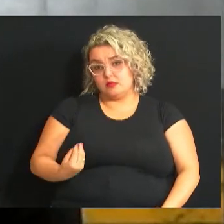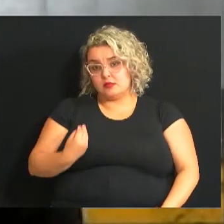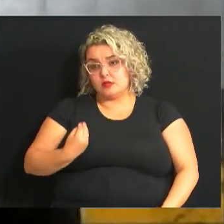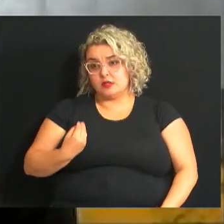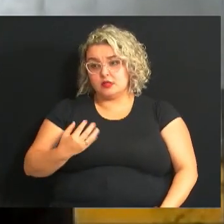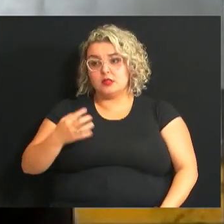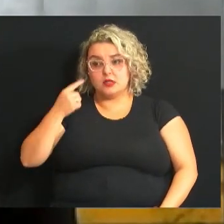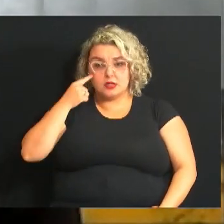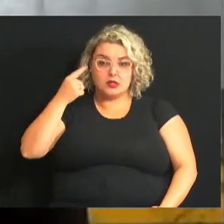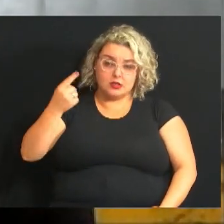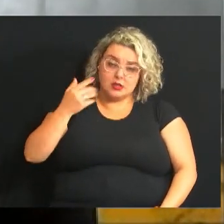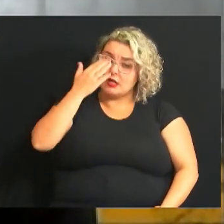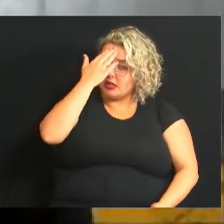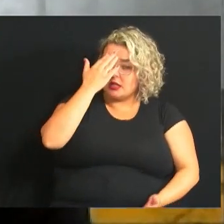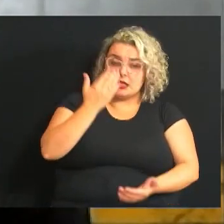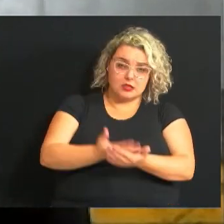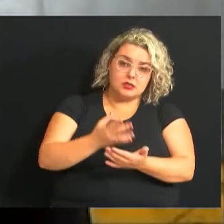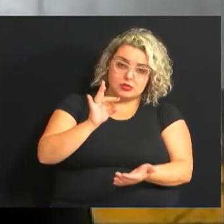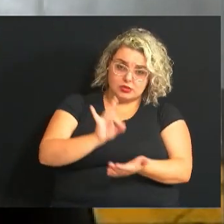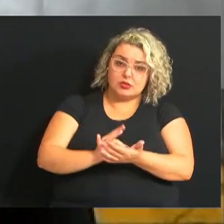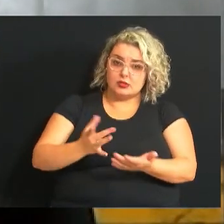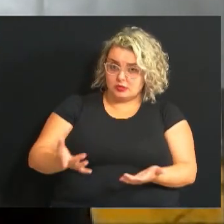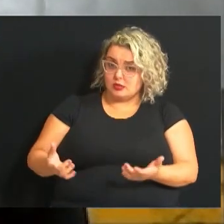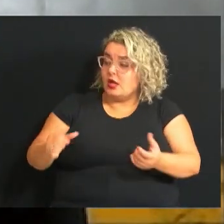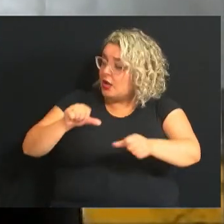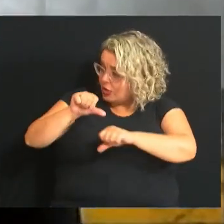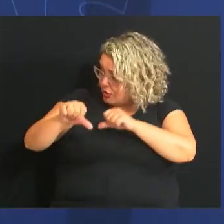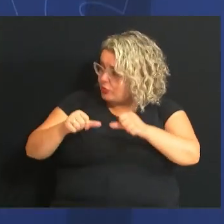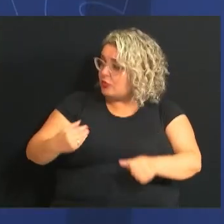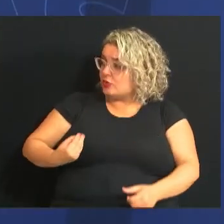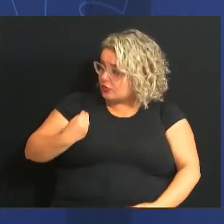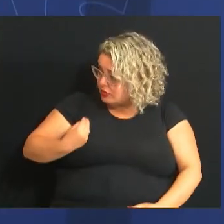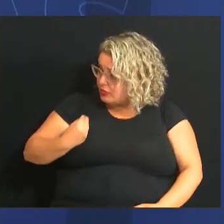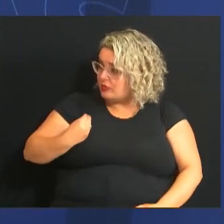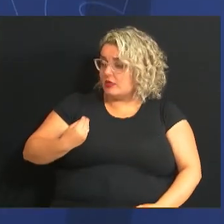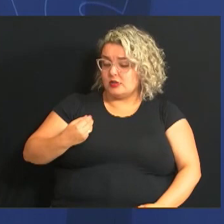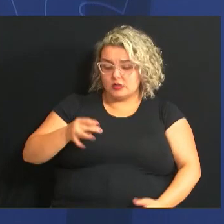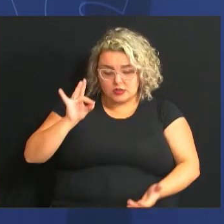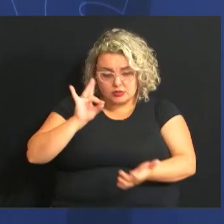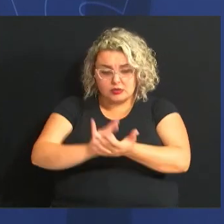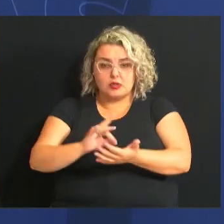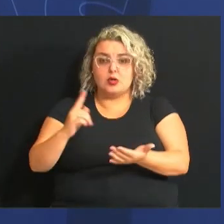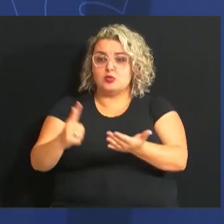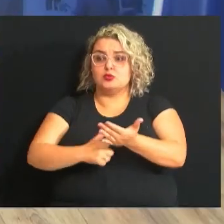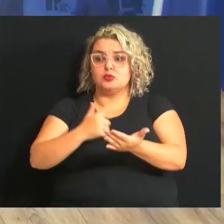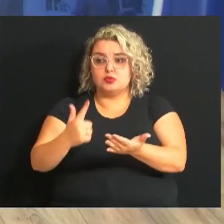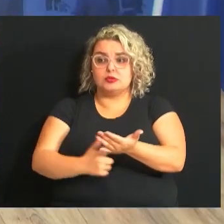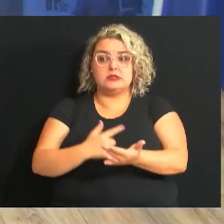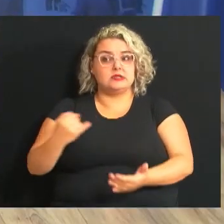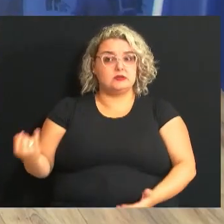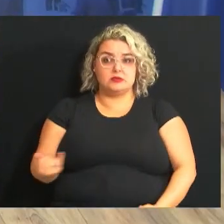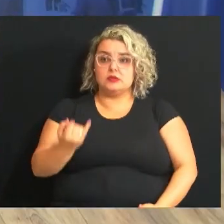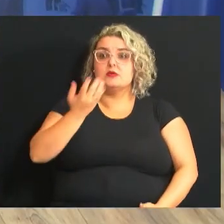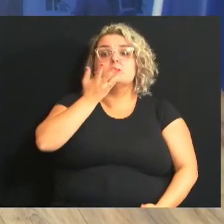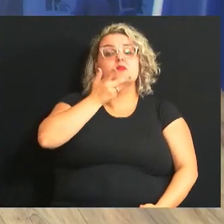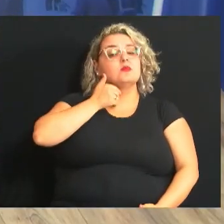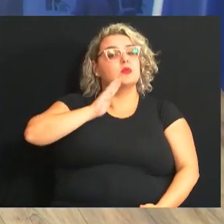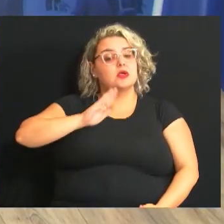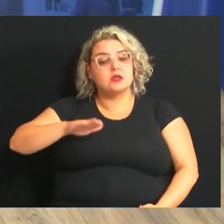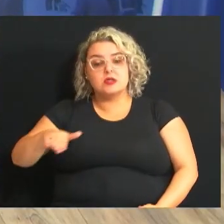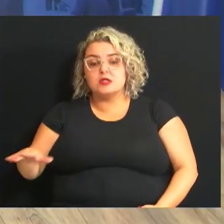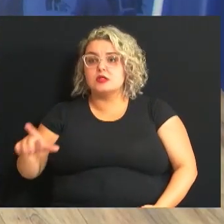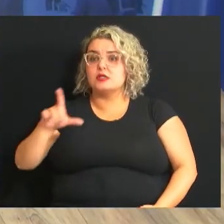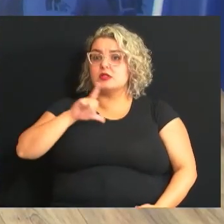de verdade, assim. E mudam vidas mesmo, os livros, eles são fundamentais para as crianças, porque tem aquela